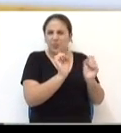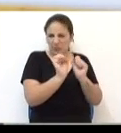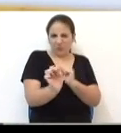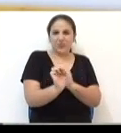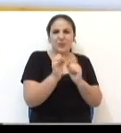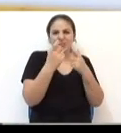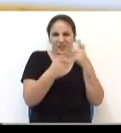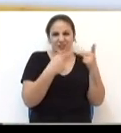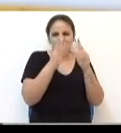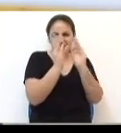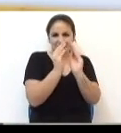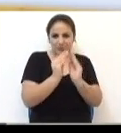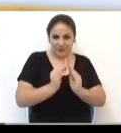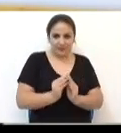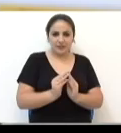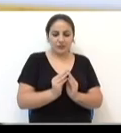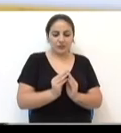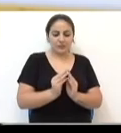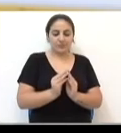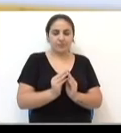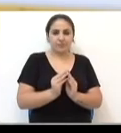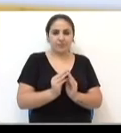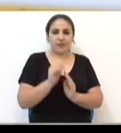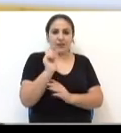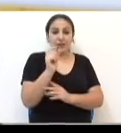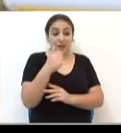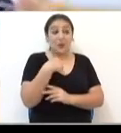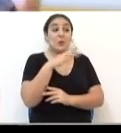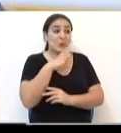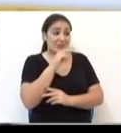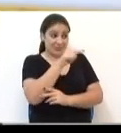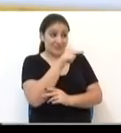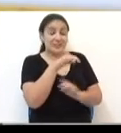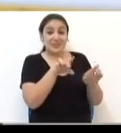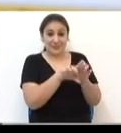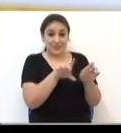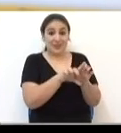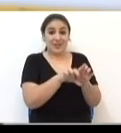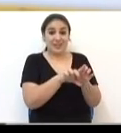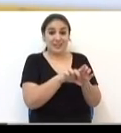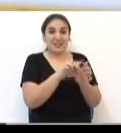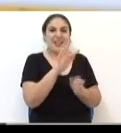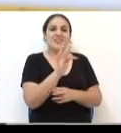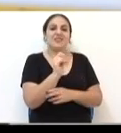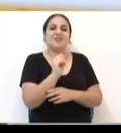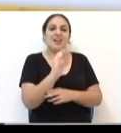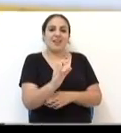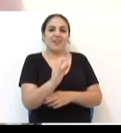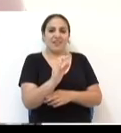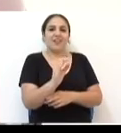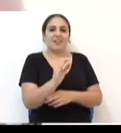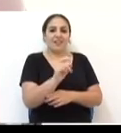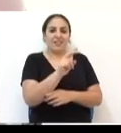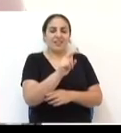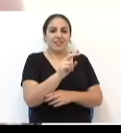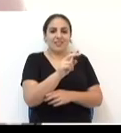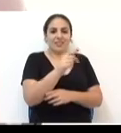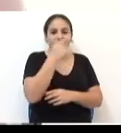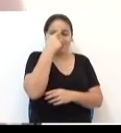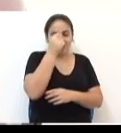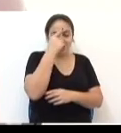trajetória até posso lembrar, onde também te conheci lá na faculdade de jornalismo, na FAC, e